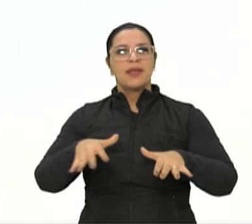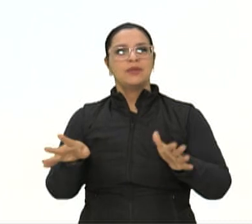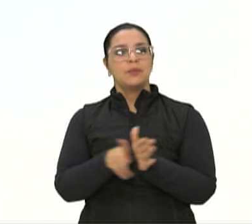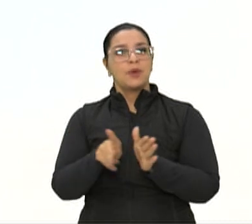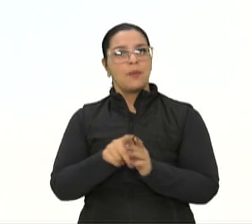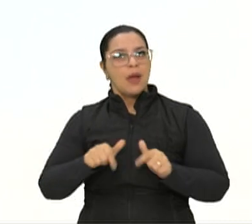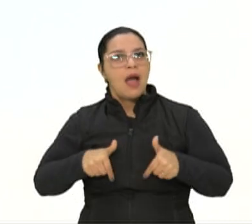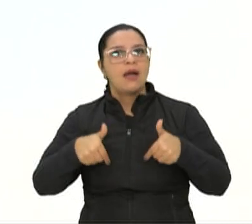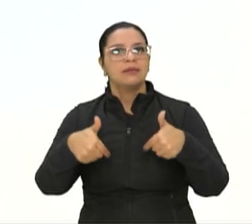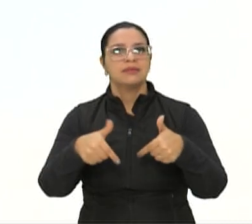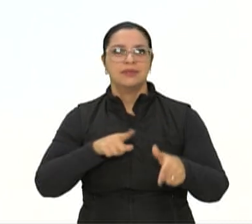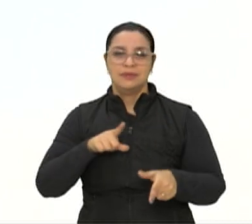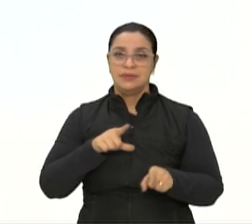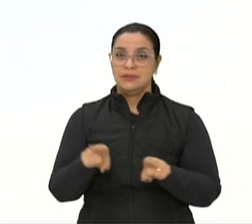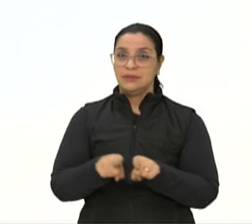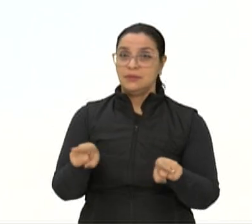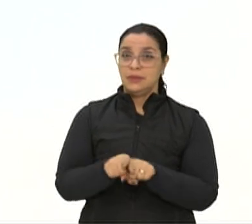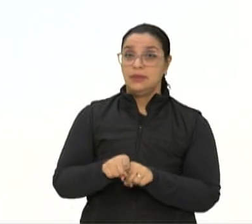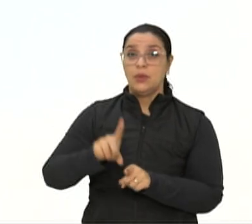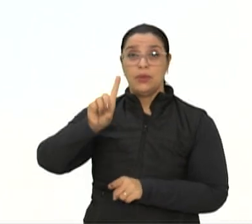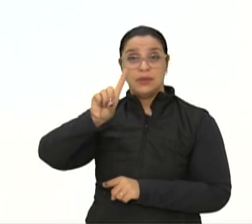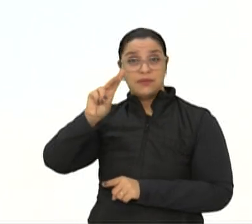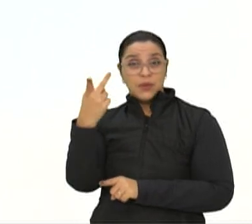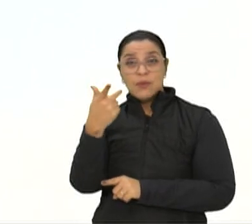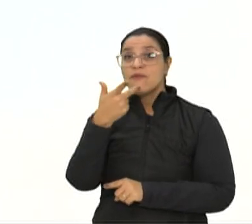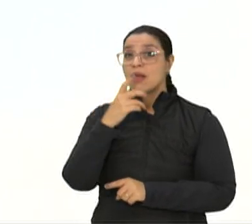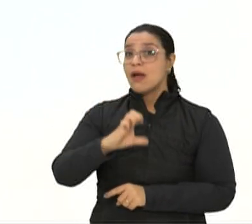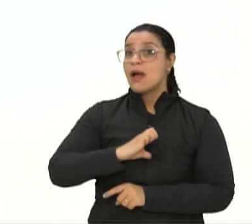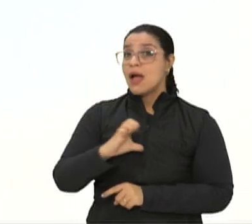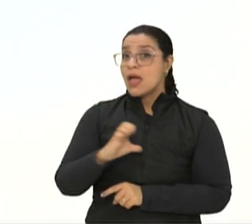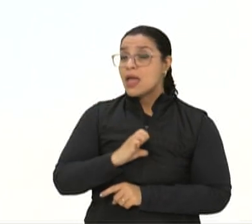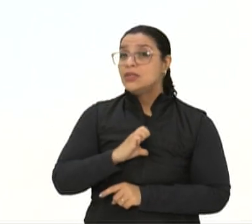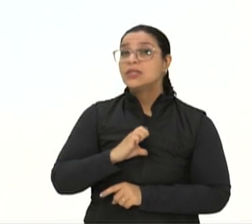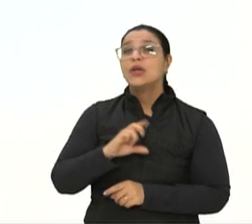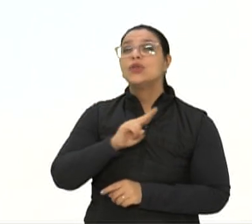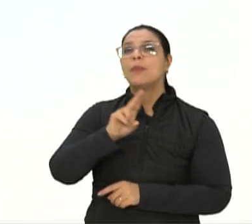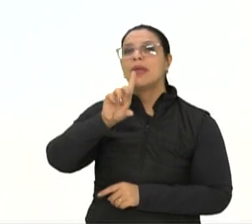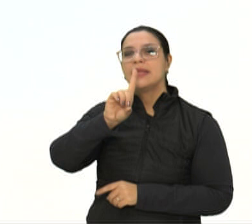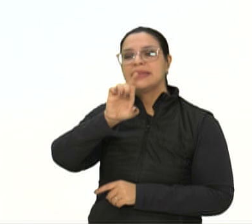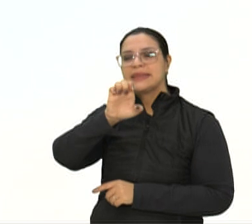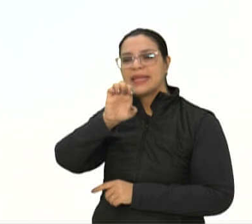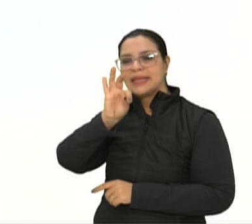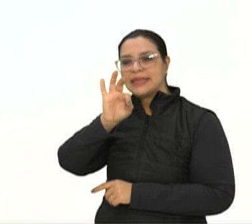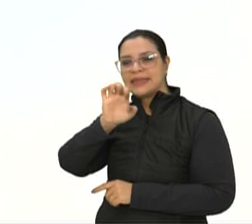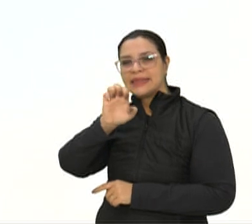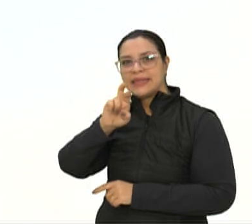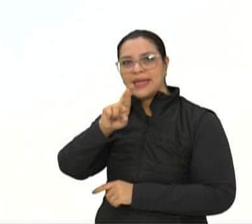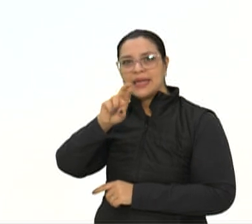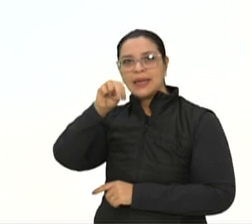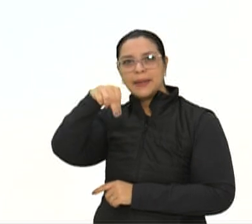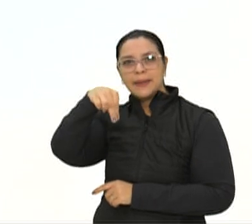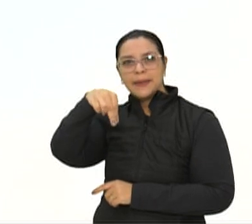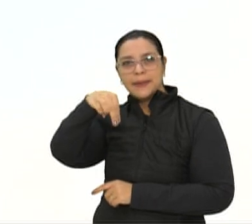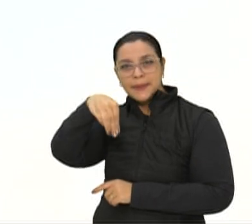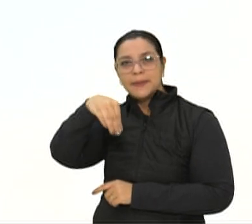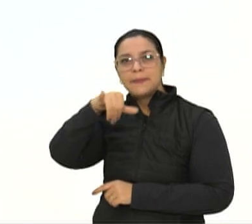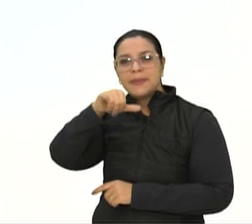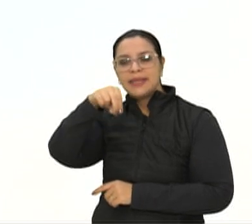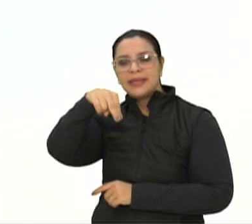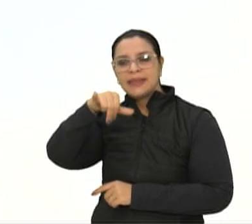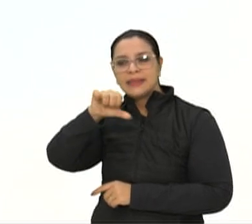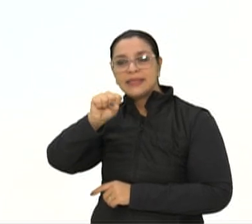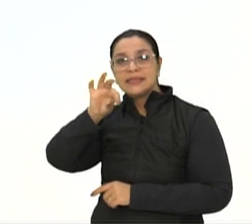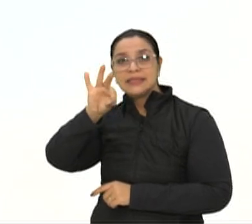Tá? Inclusive, Hume vai defender essa ética que vai ser determinista. A gente falou do livre-arbítrio lá no Santo Agostinho, na